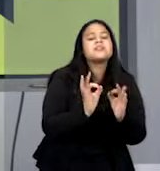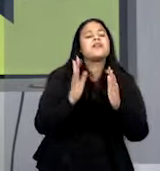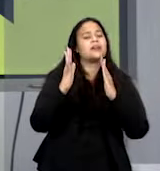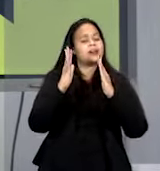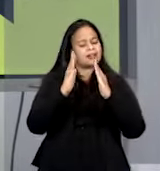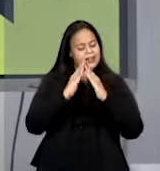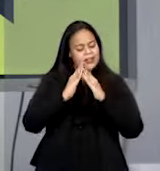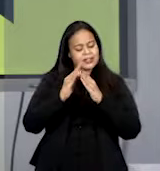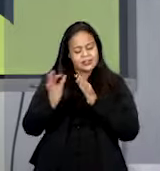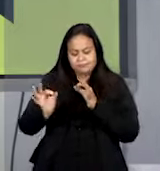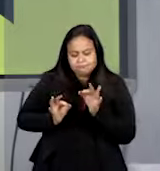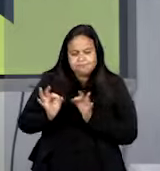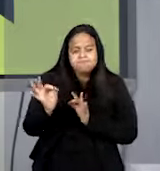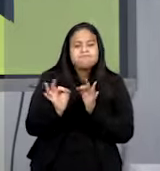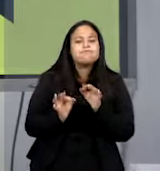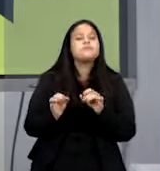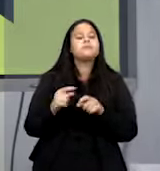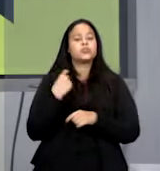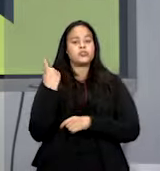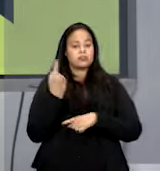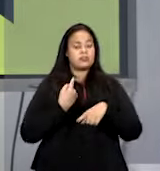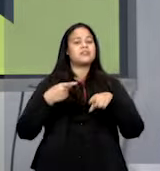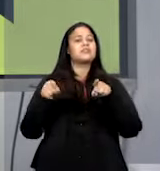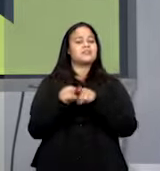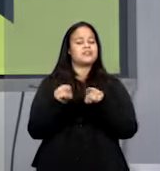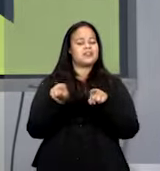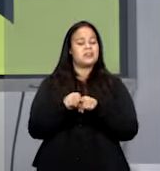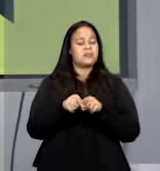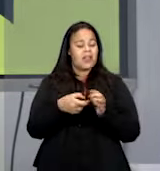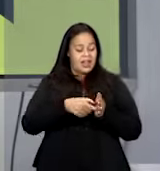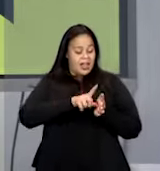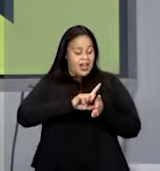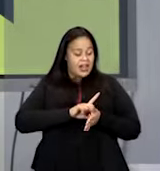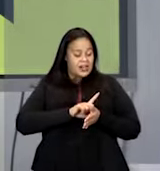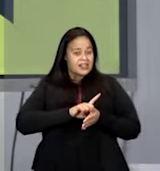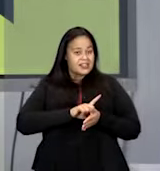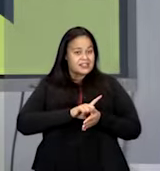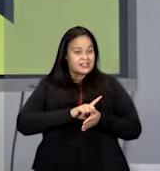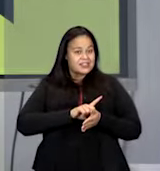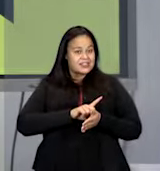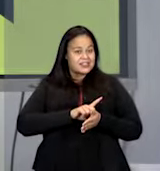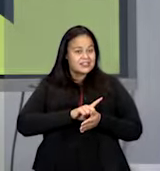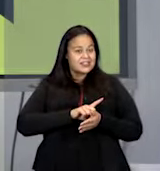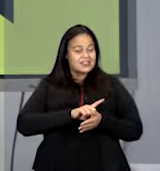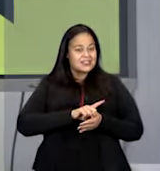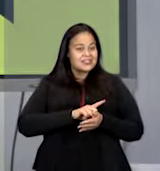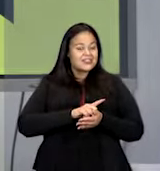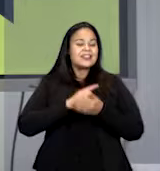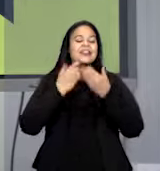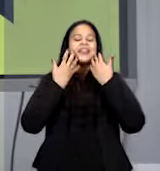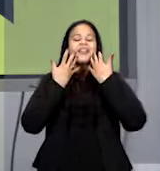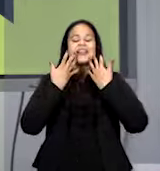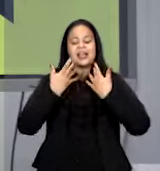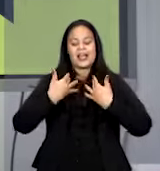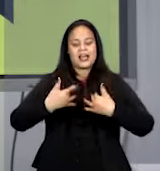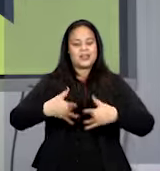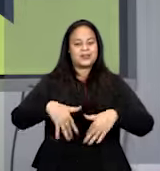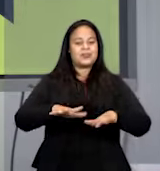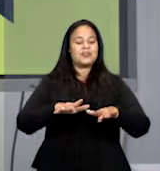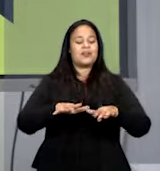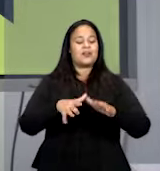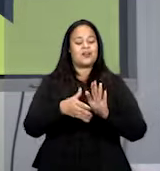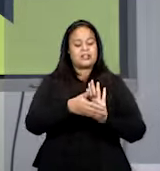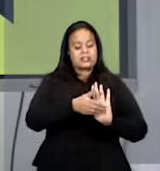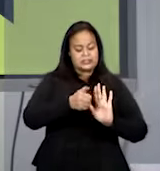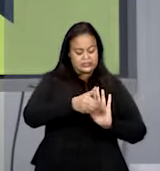espaço e nós ocupamos o espaço que antes era natural. Então, nós tiramos